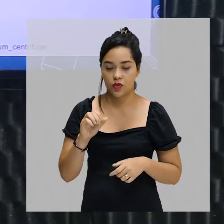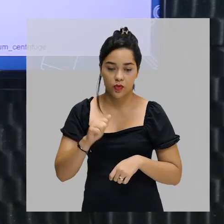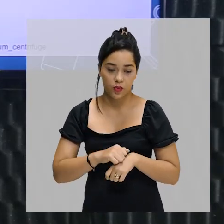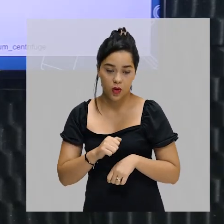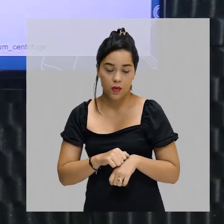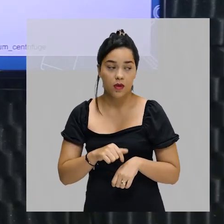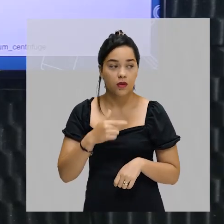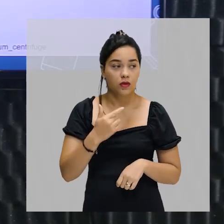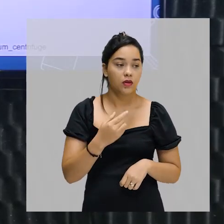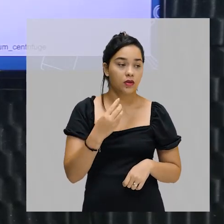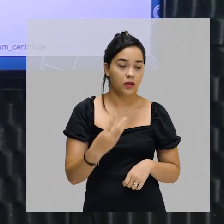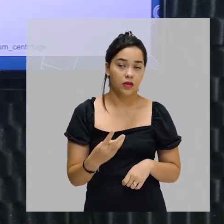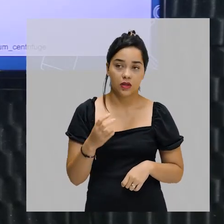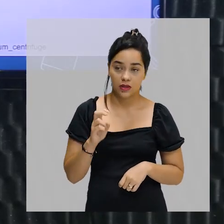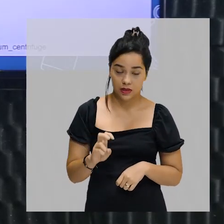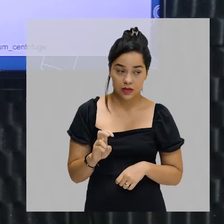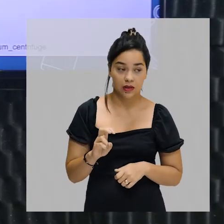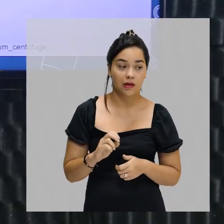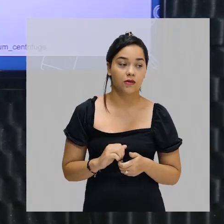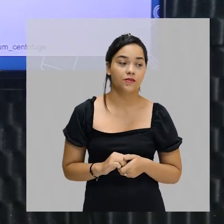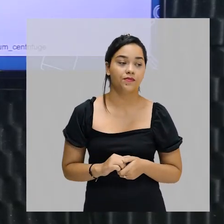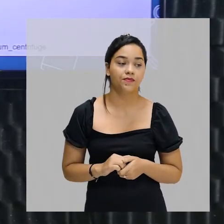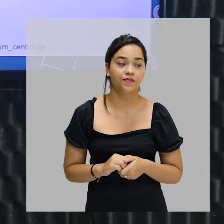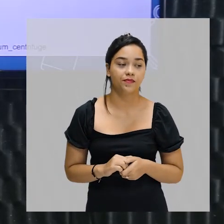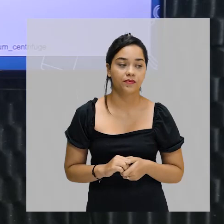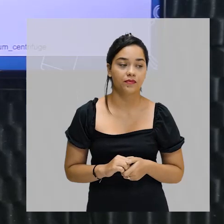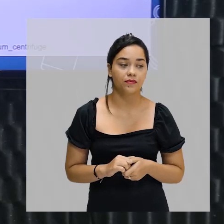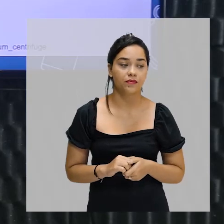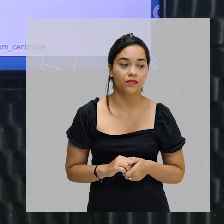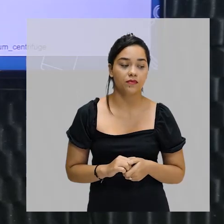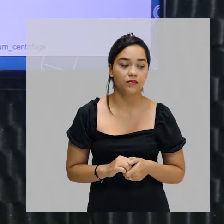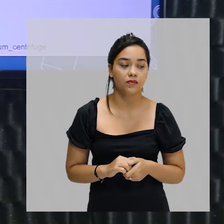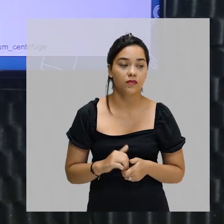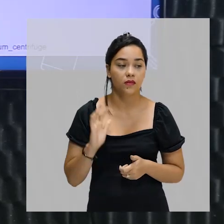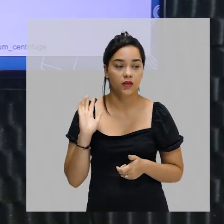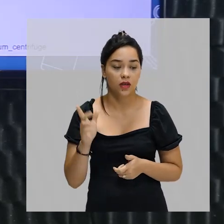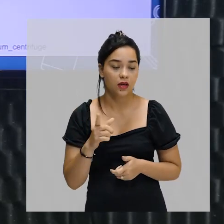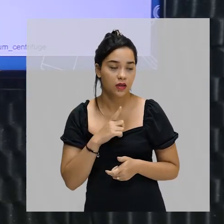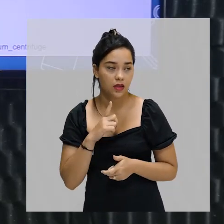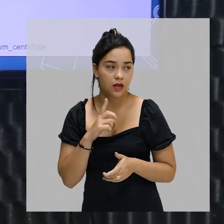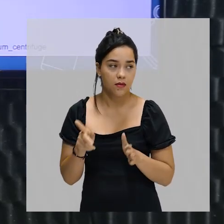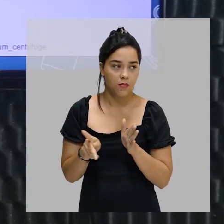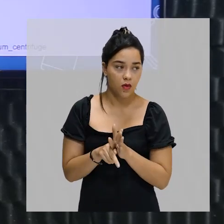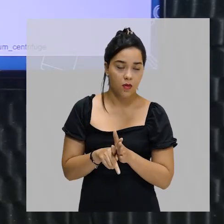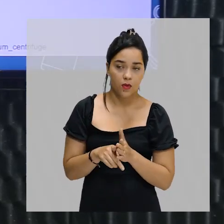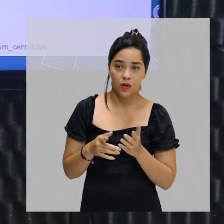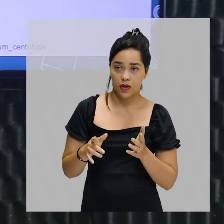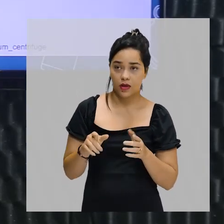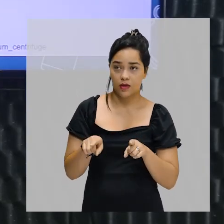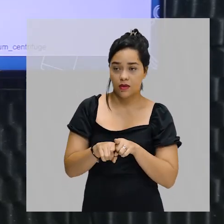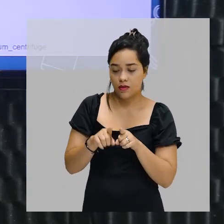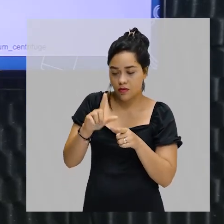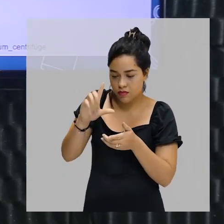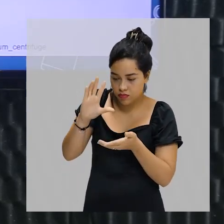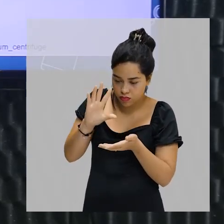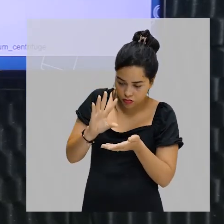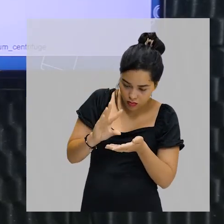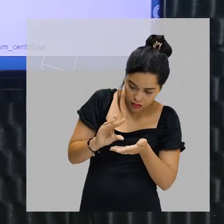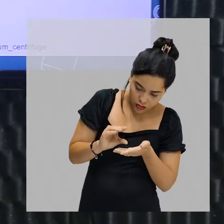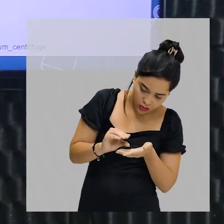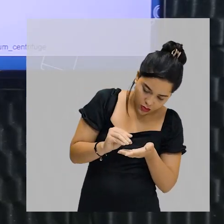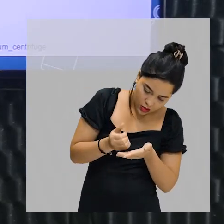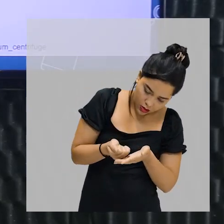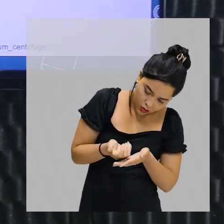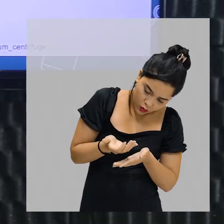e o 235, tá certo? Como ele vai ficar ali na parte impressurizada, ele vai acabar subindo e